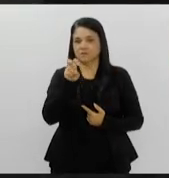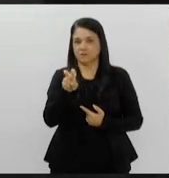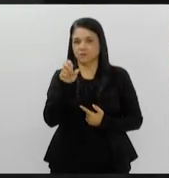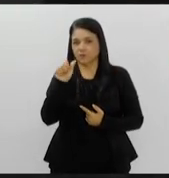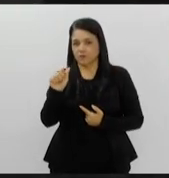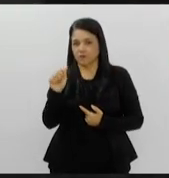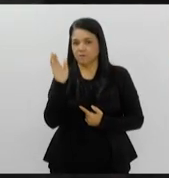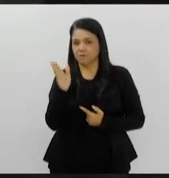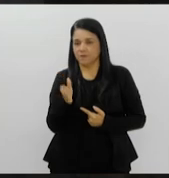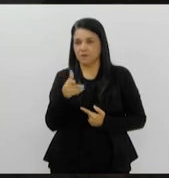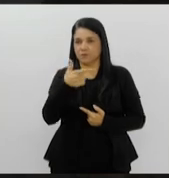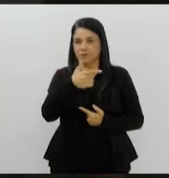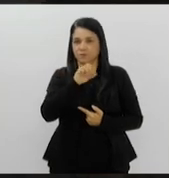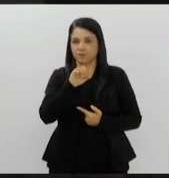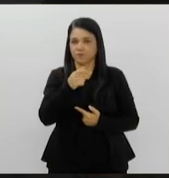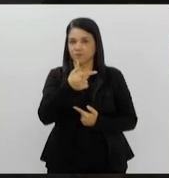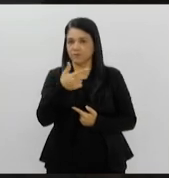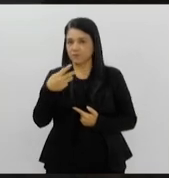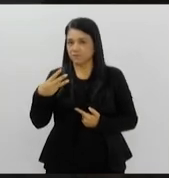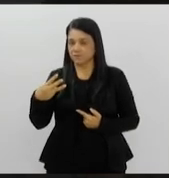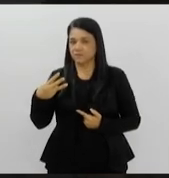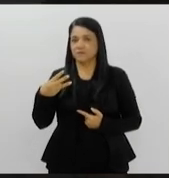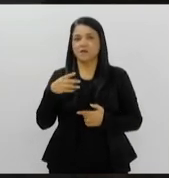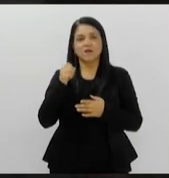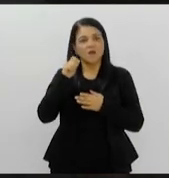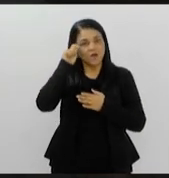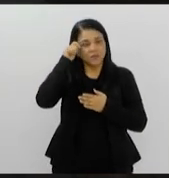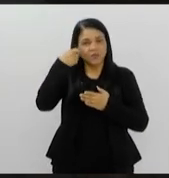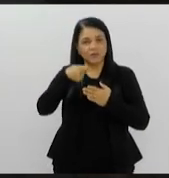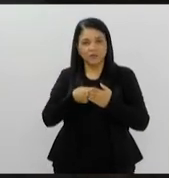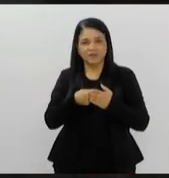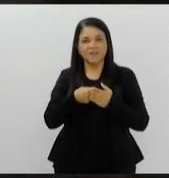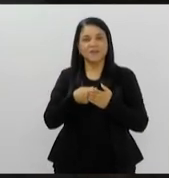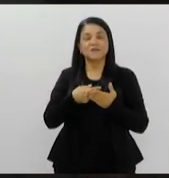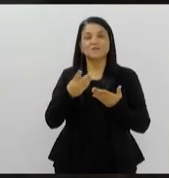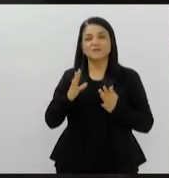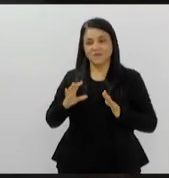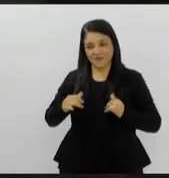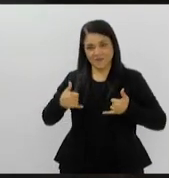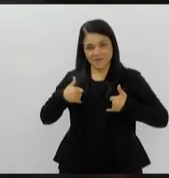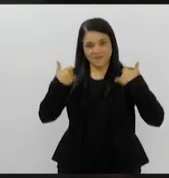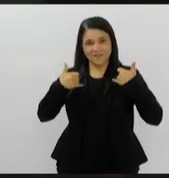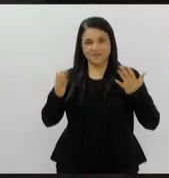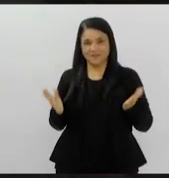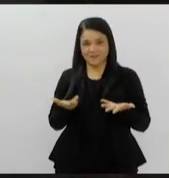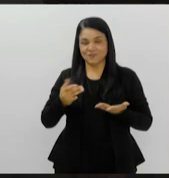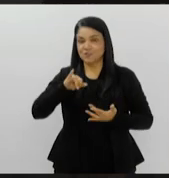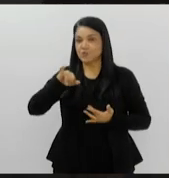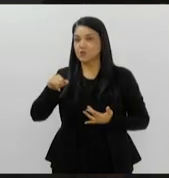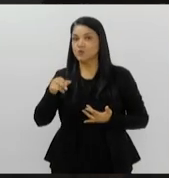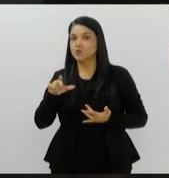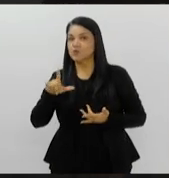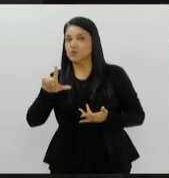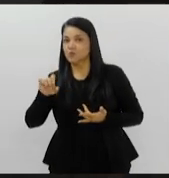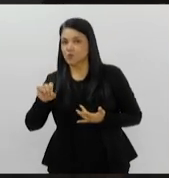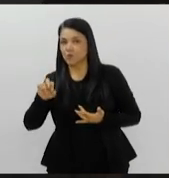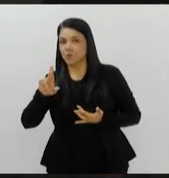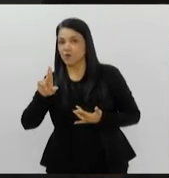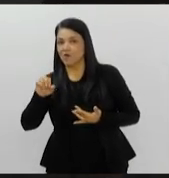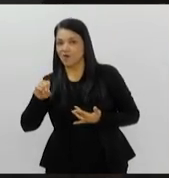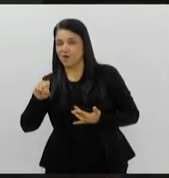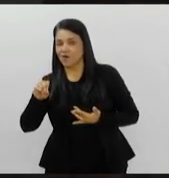1305-A de 2023, de autoria do aniversariante do dia, deputado Júlio Rocha, a quem desde